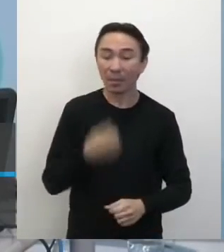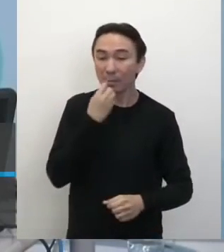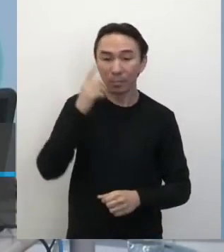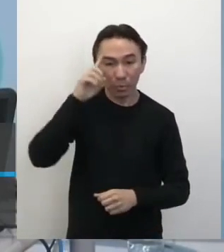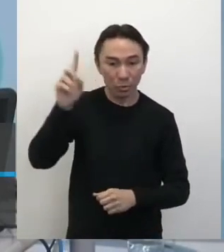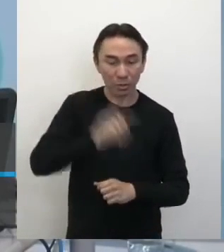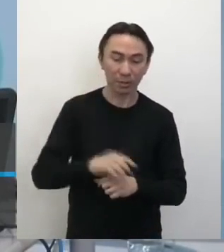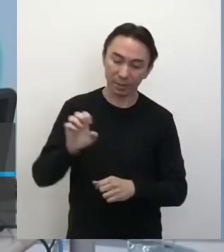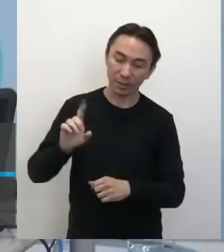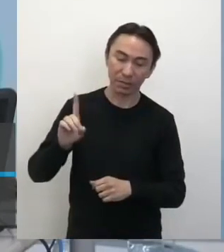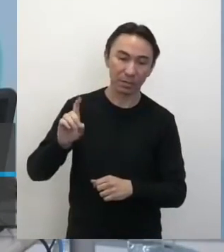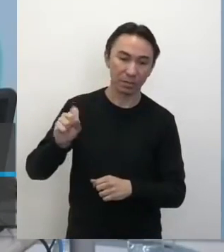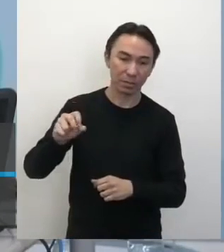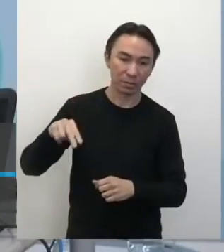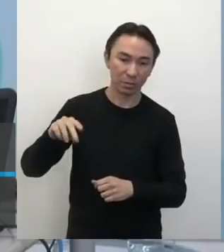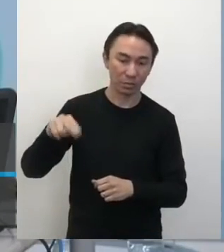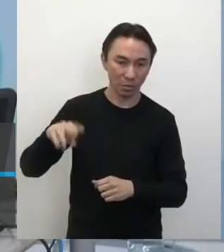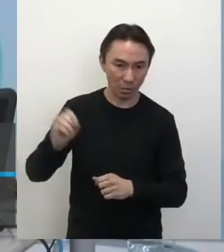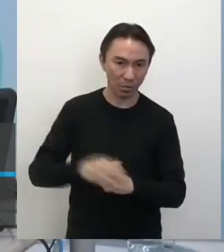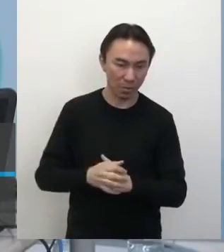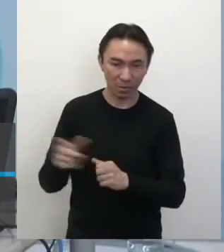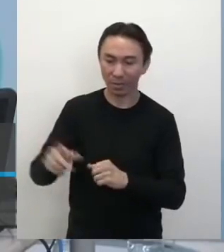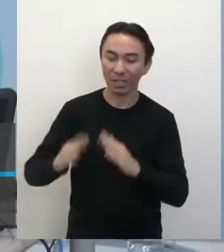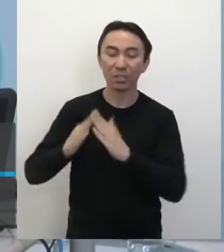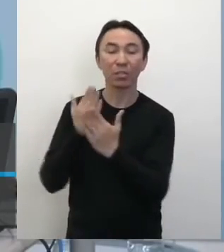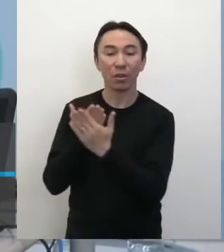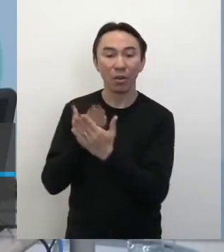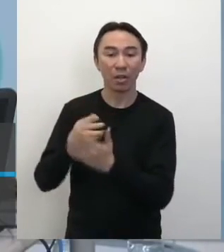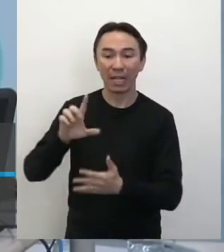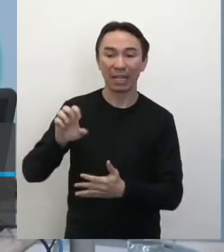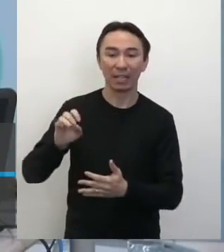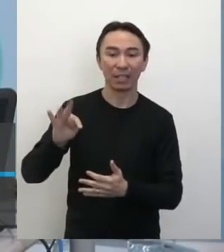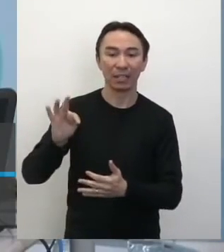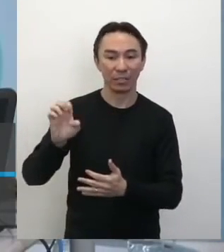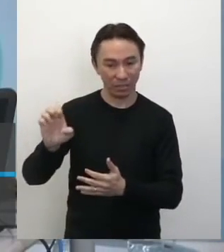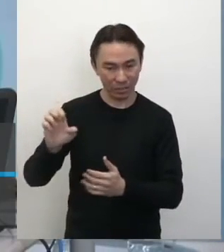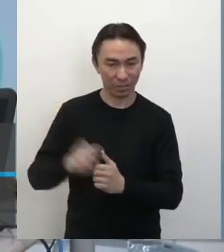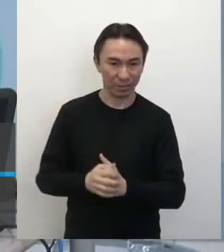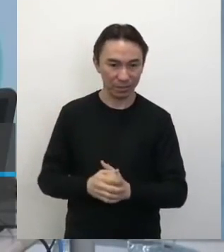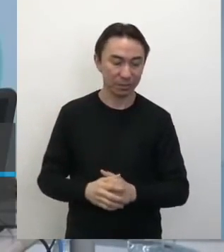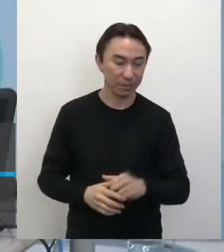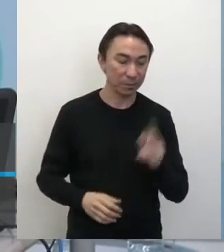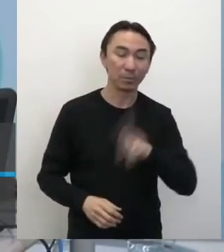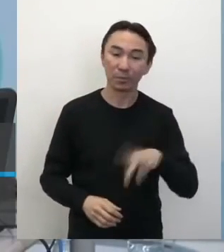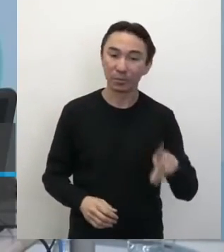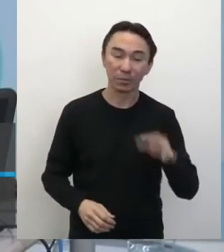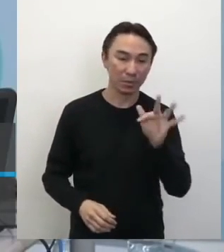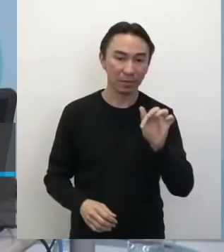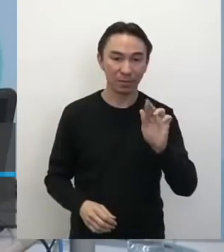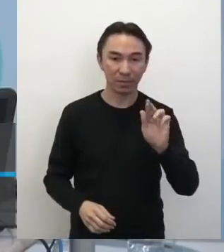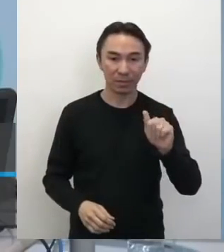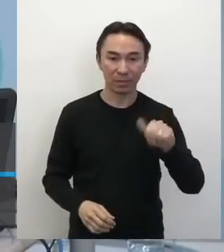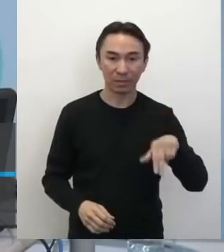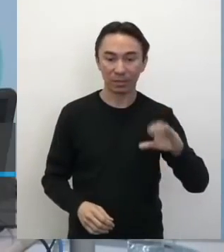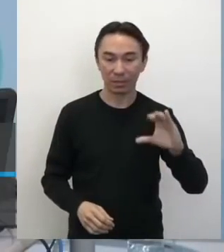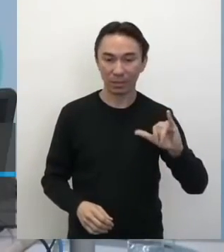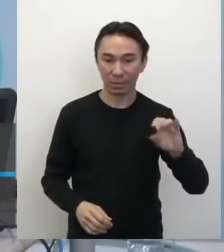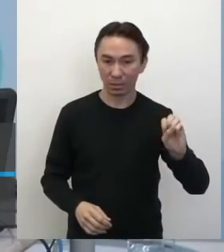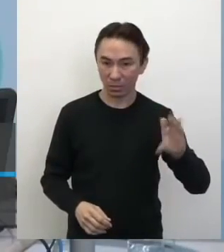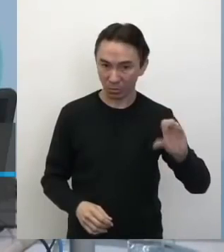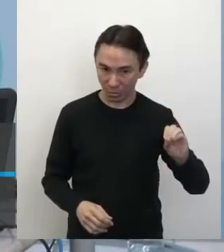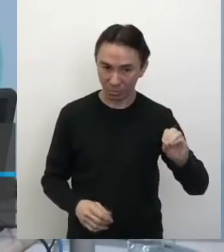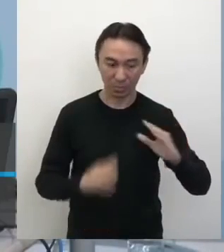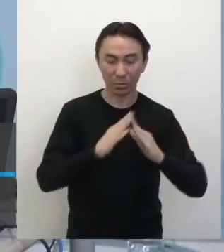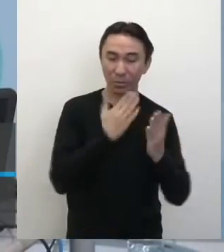José Maria Rodrigues Leite, a professora também, professor Francisco, da escola Ada Valente